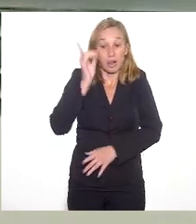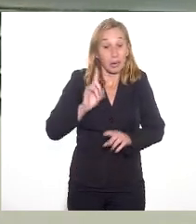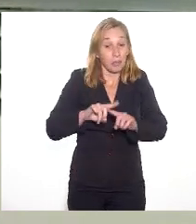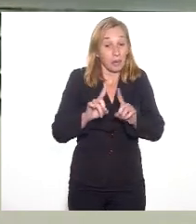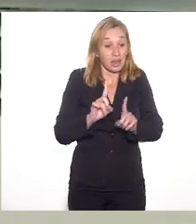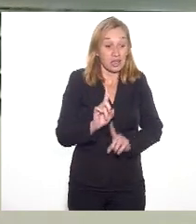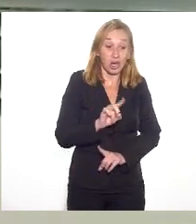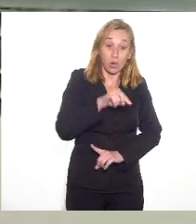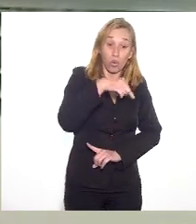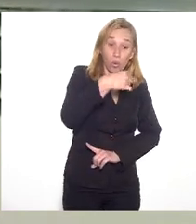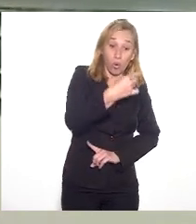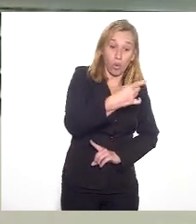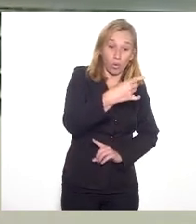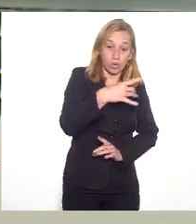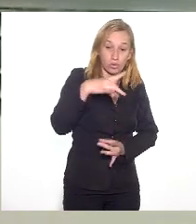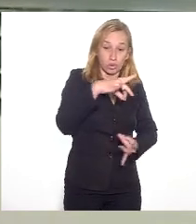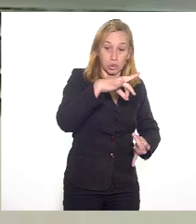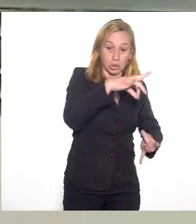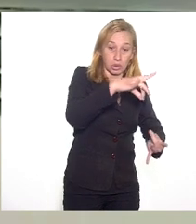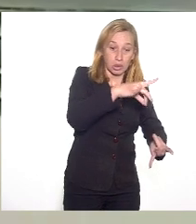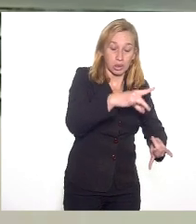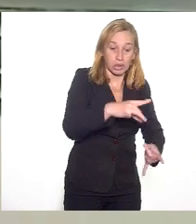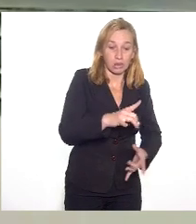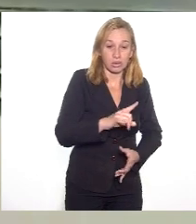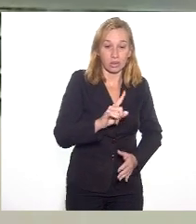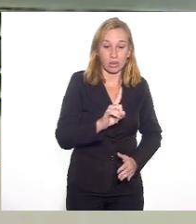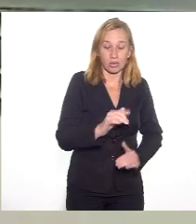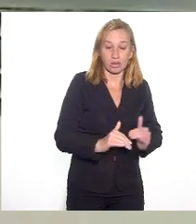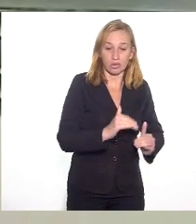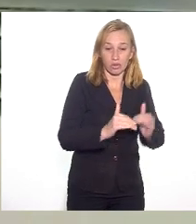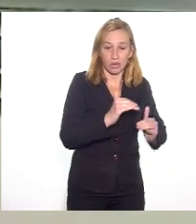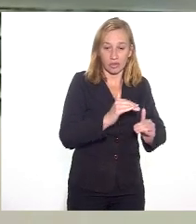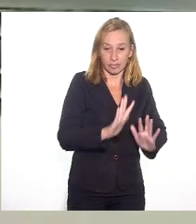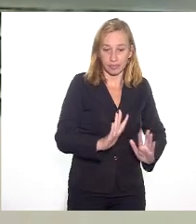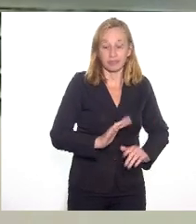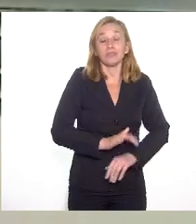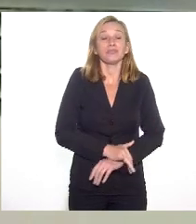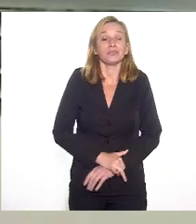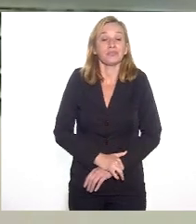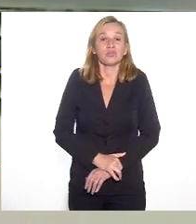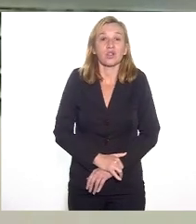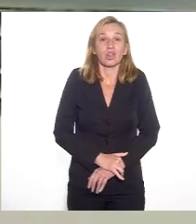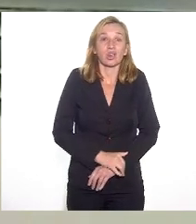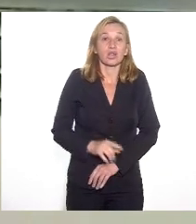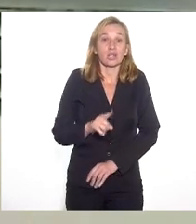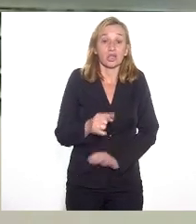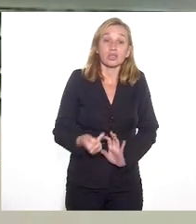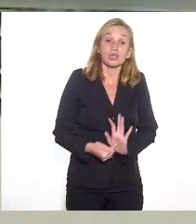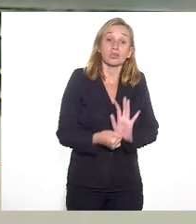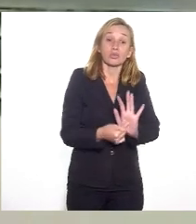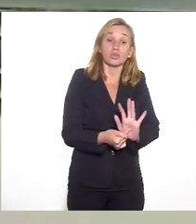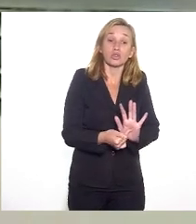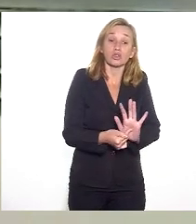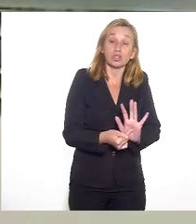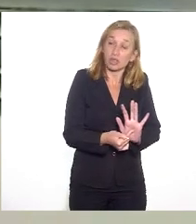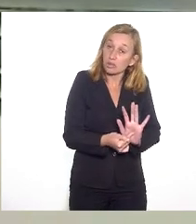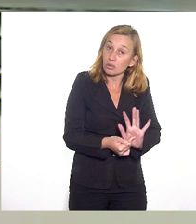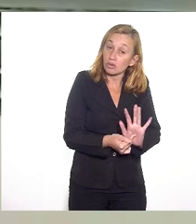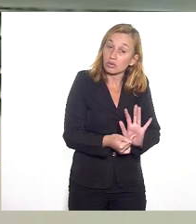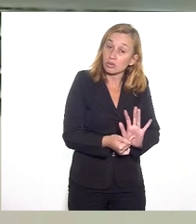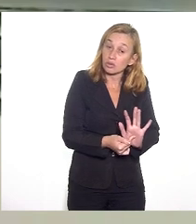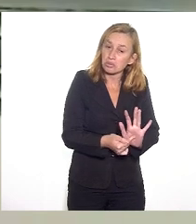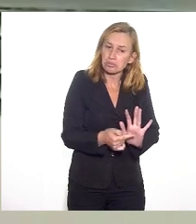outros espíritos não tão evoluídos. Né? E esse demonstrativo não